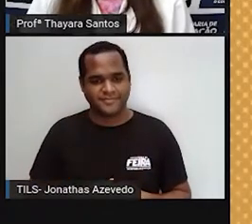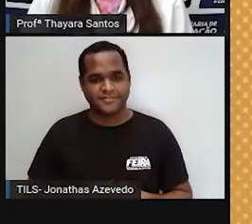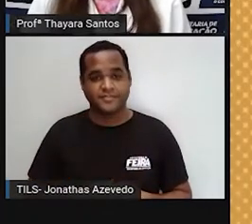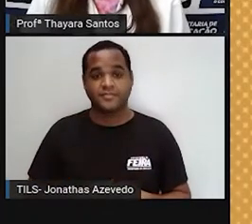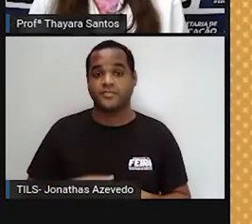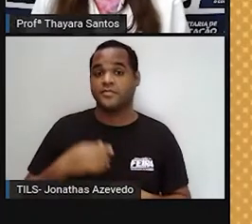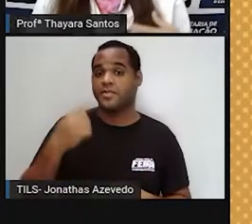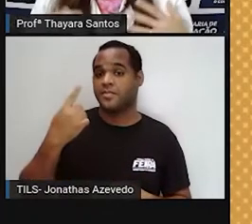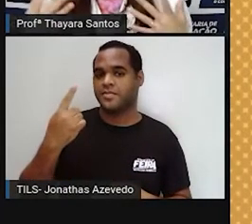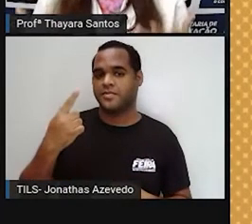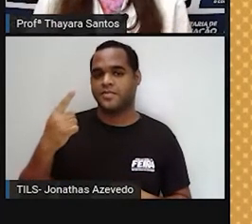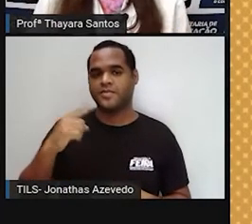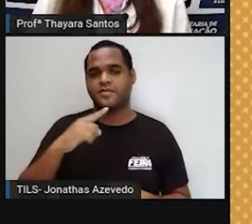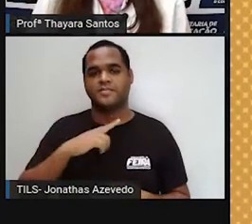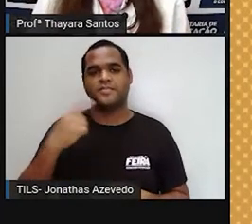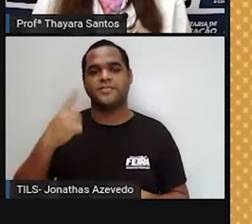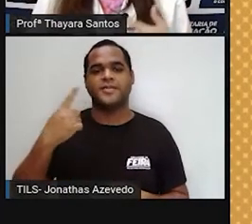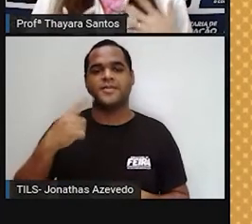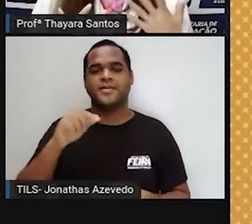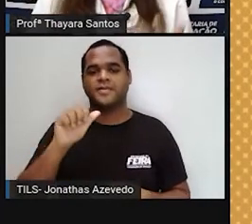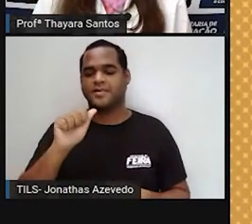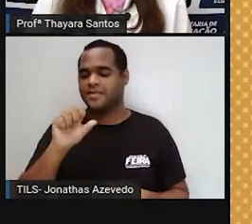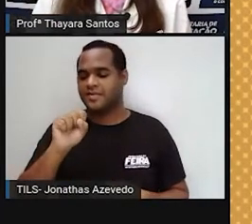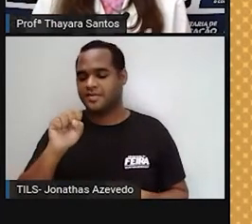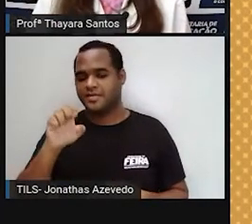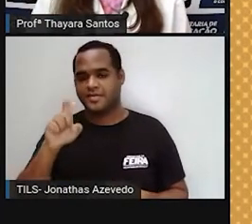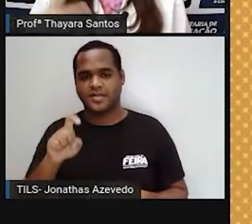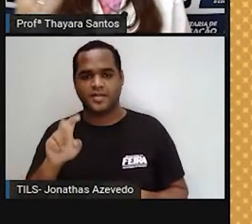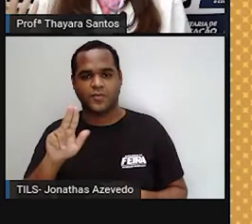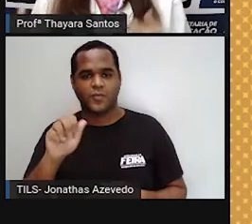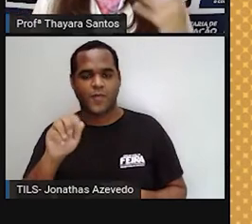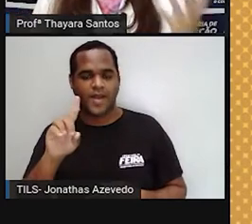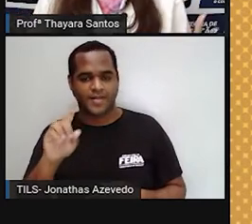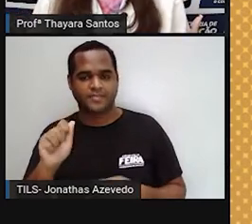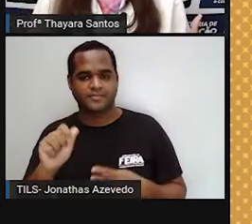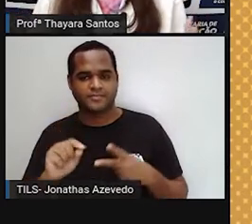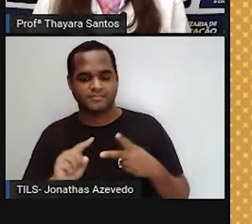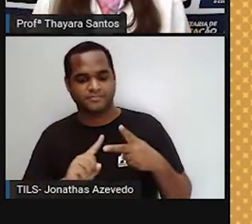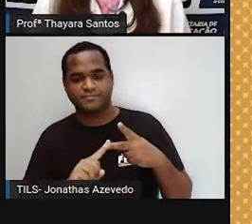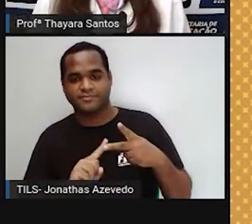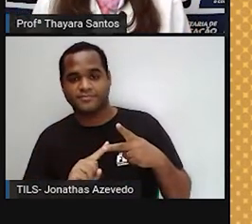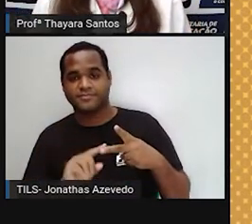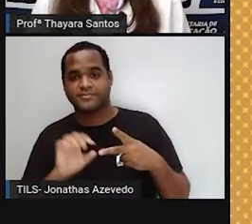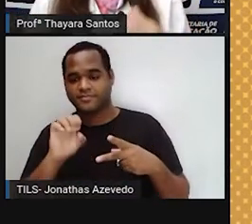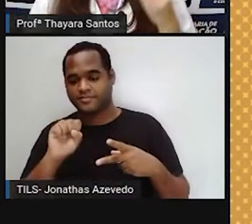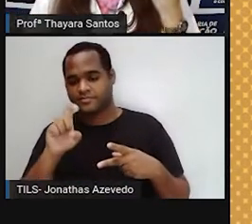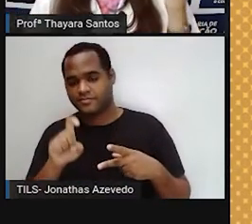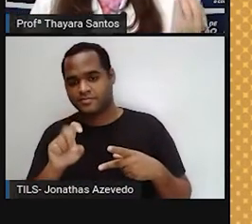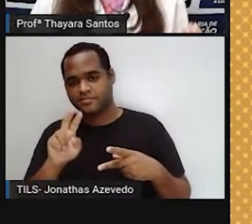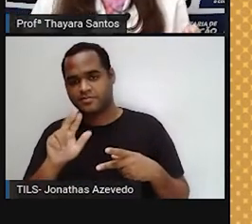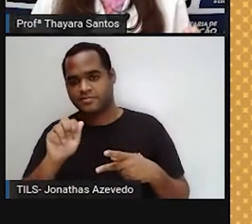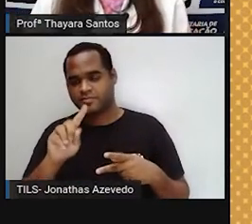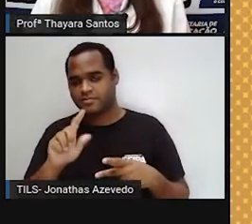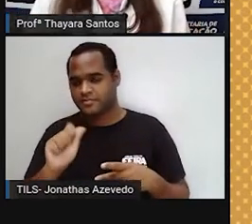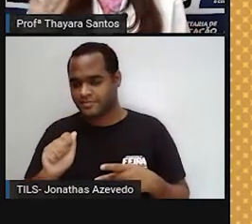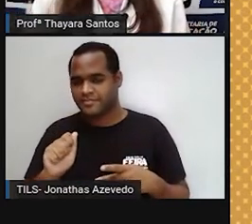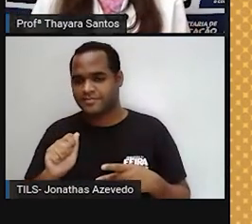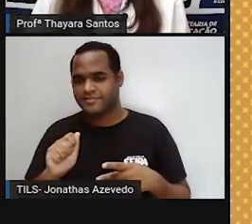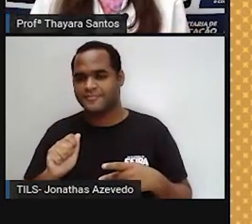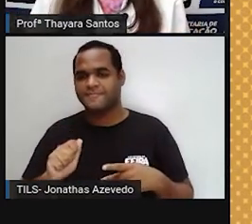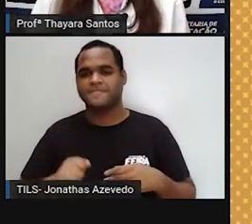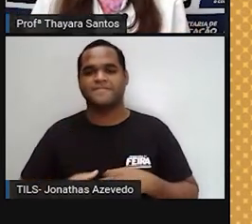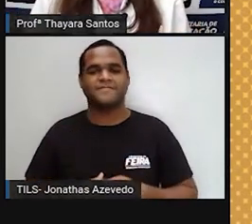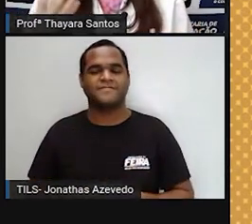Primeiro, vamos ver quanto à reprodução. A reprodução de seres vivos pode se dar de dois modos. A reprodução pode ser assexuada